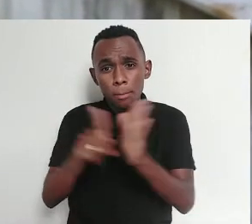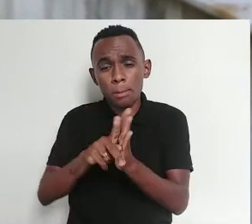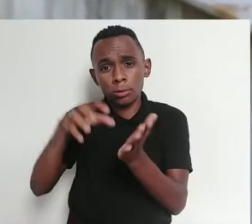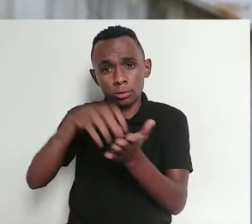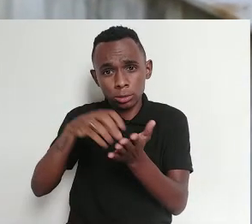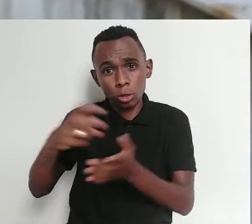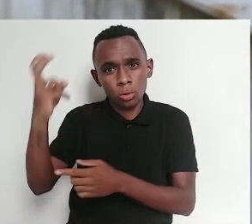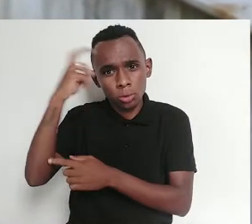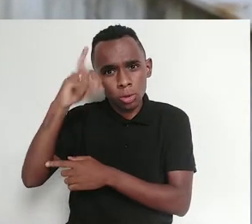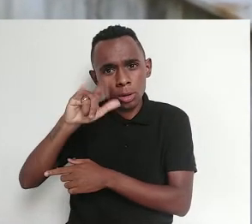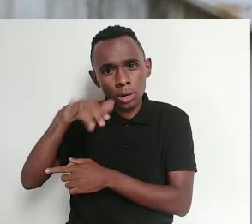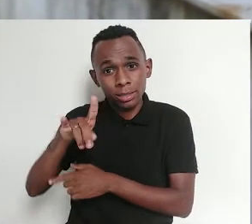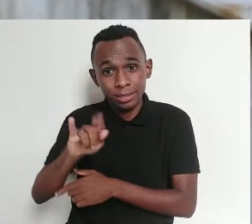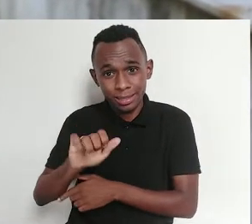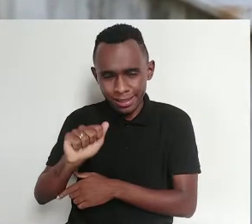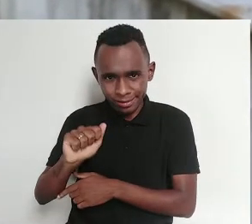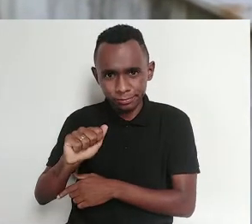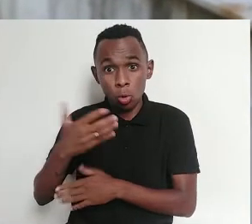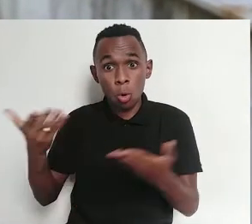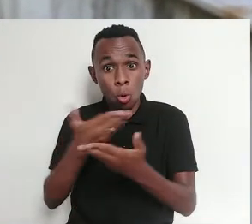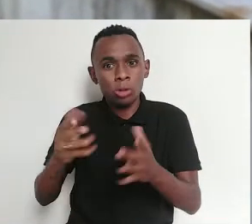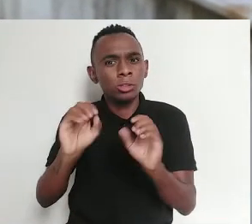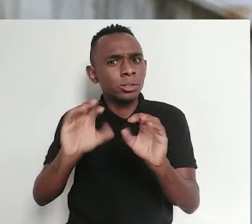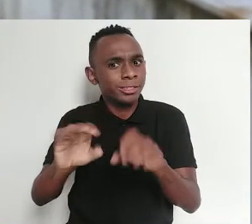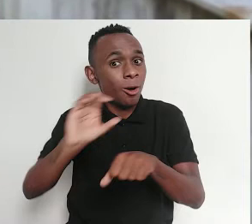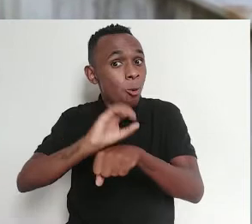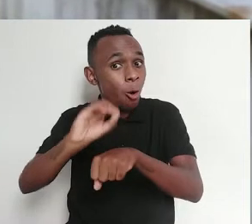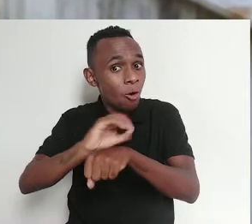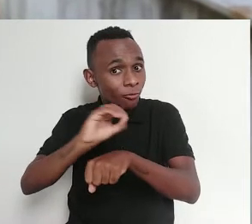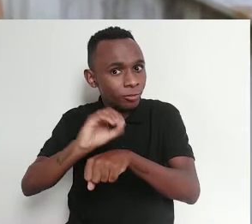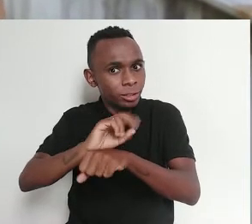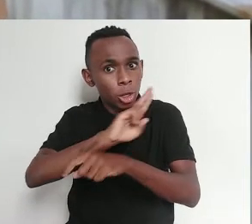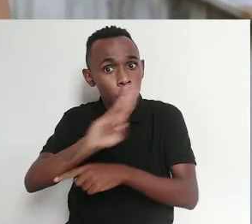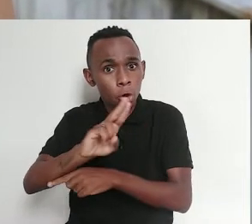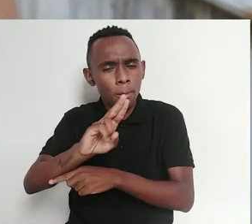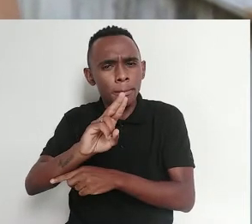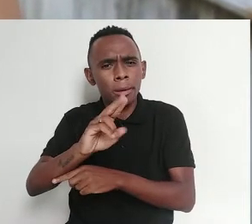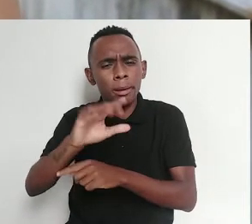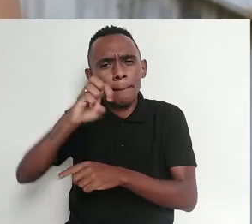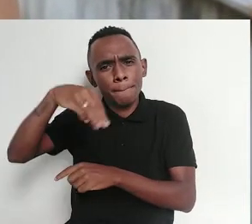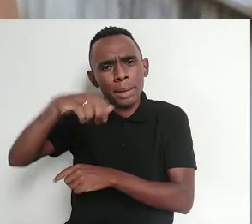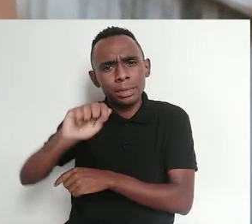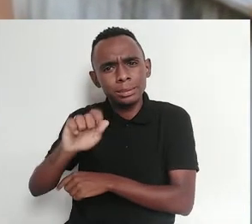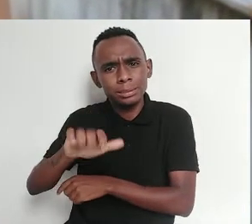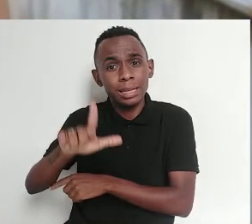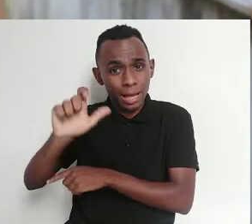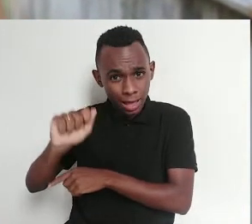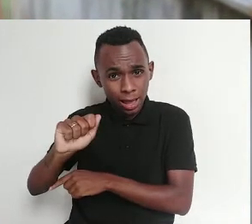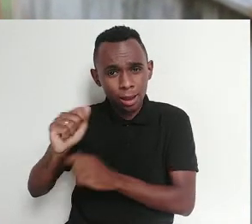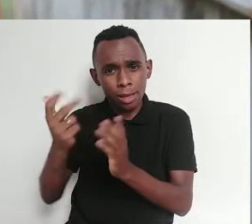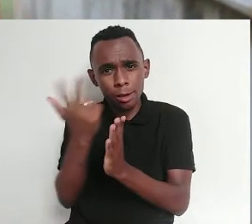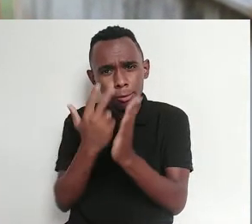Regina. Hoje eu vim trazer para vocês uma oficina chamada Mandalas em Aquarela, onde a gente vai trabalhar